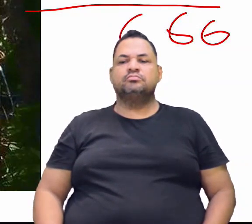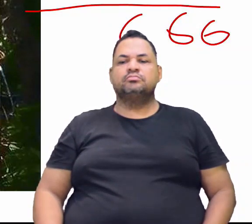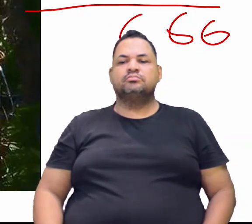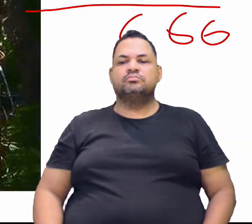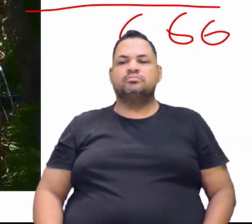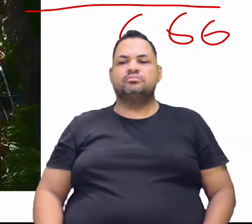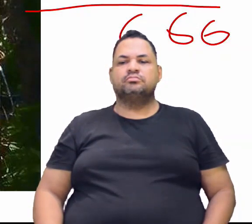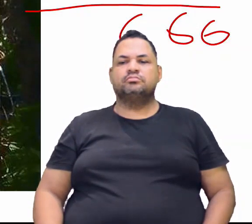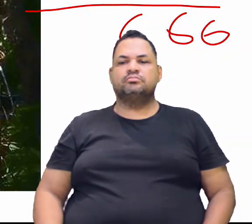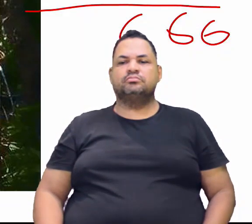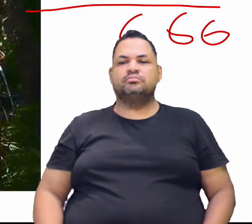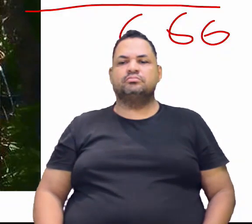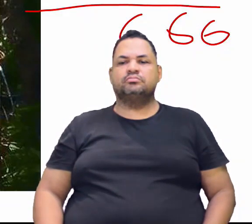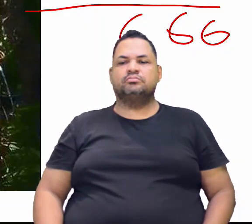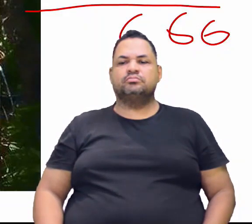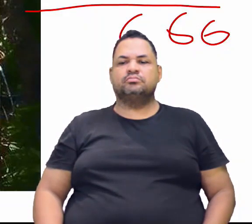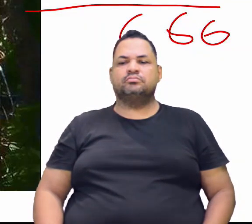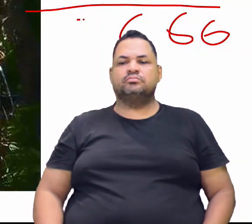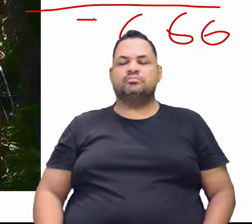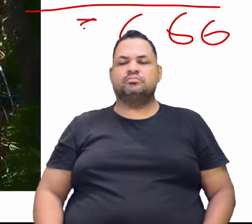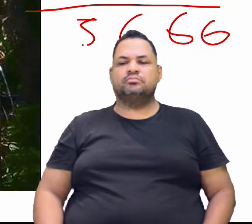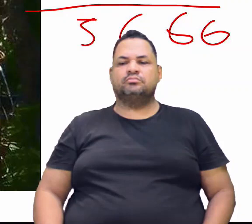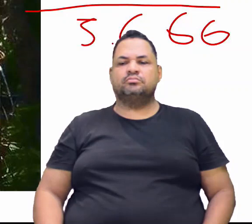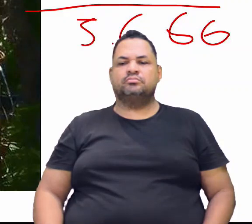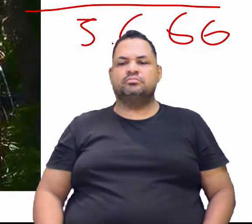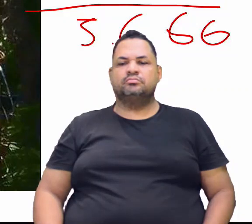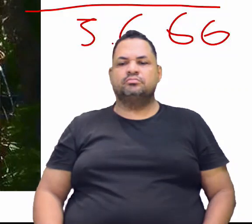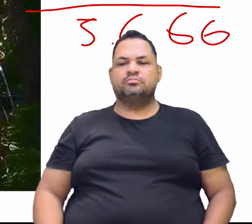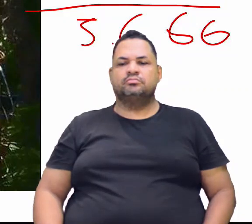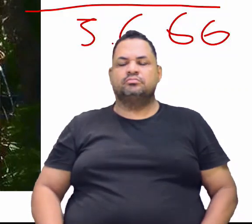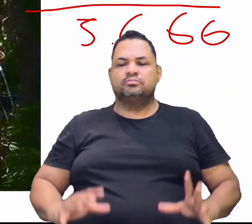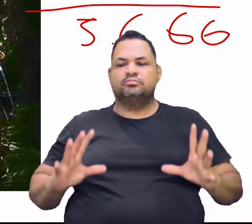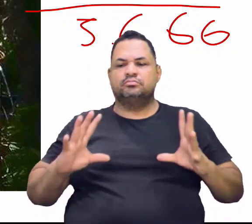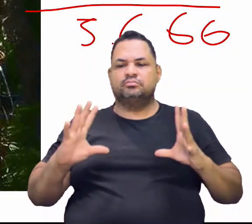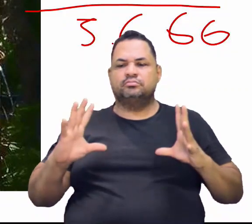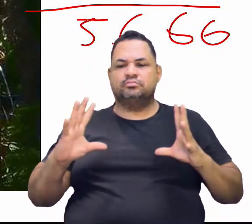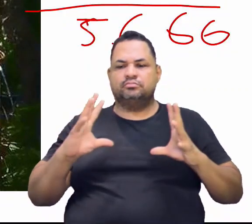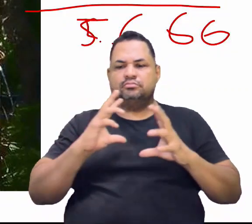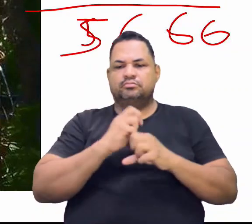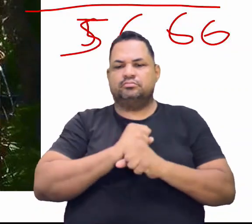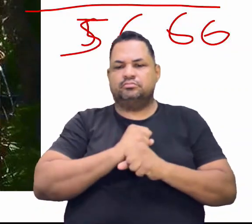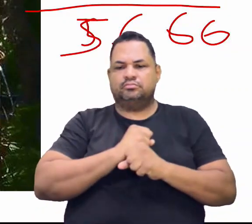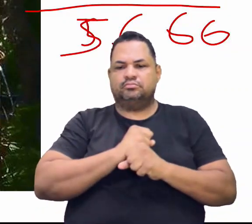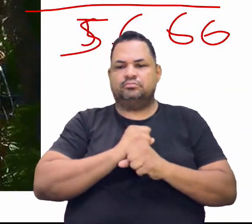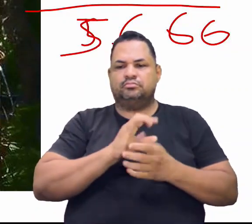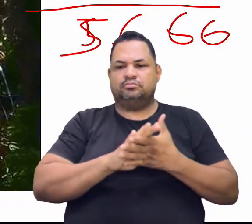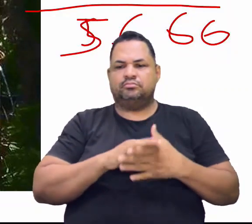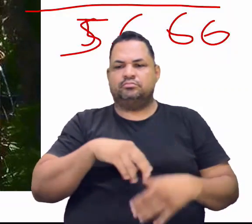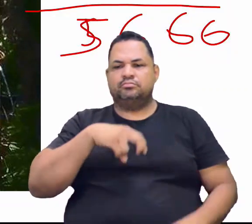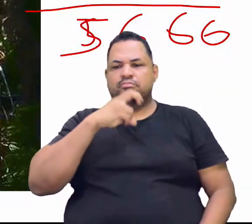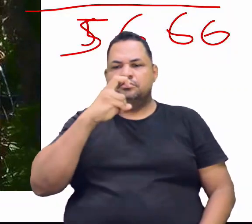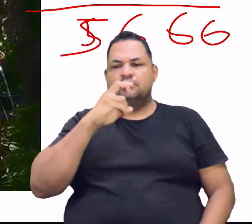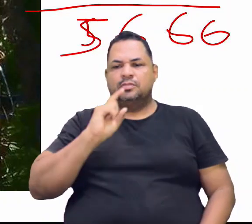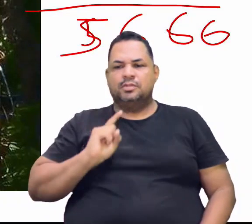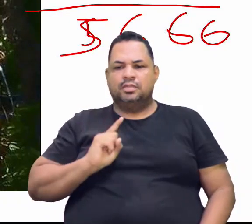16. Vai 1. 1, 2, 4, 5. De lá para cá, ele percorreu